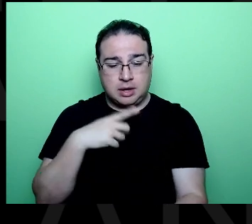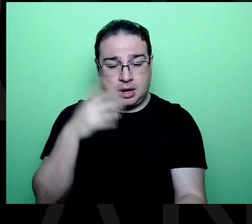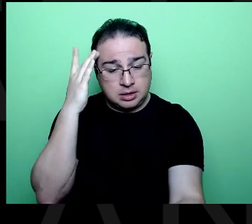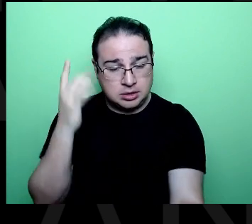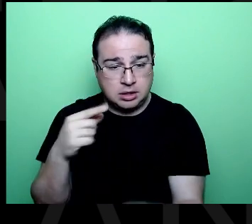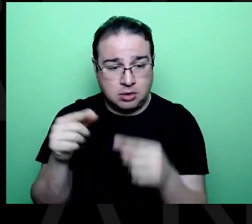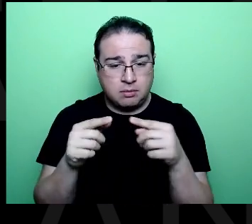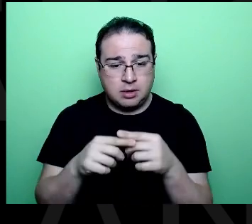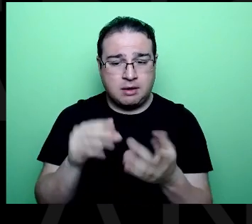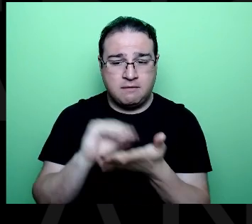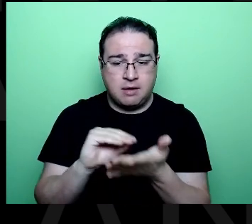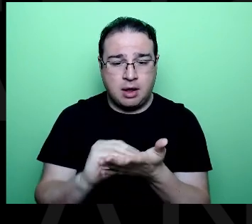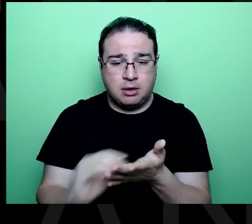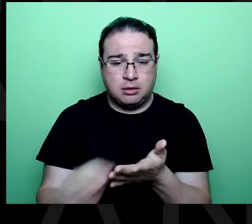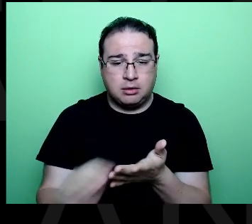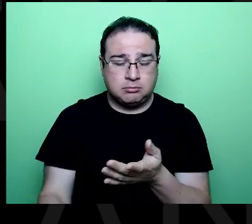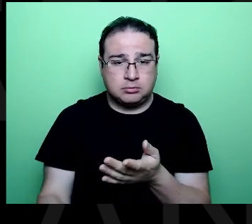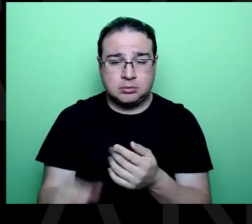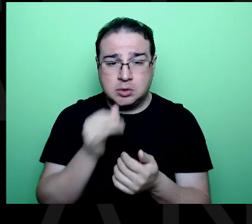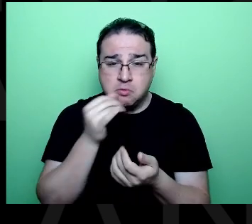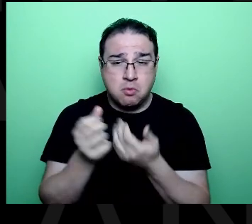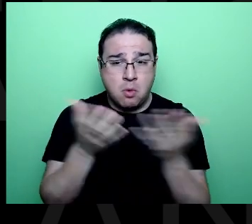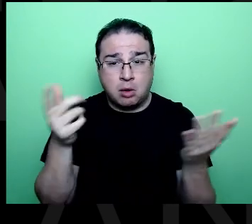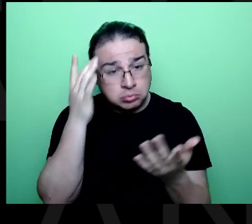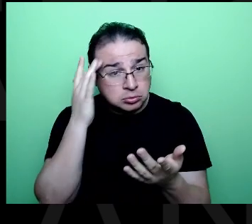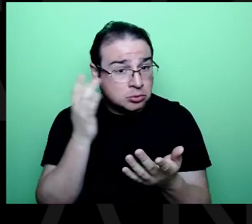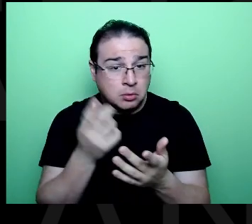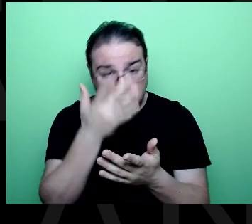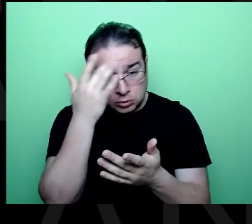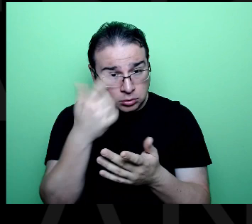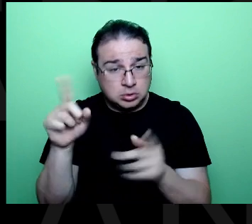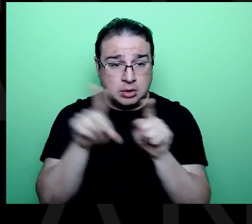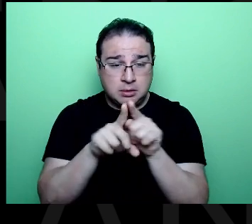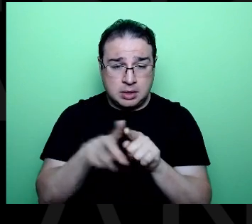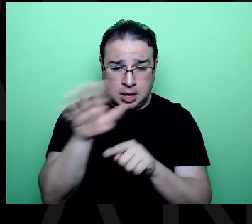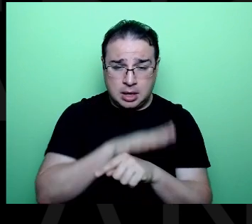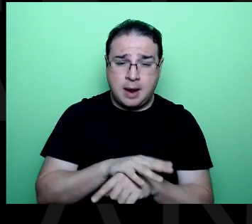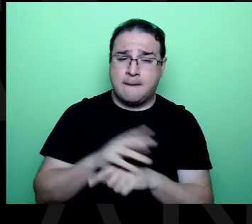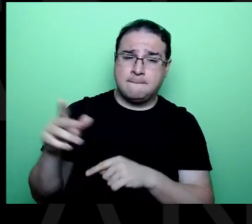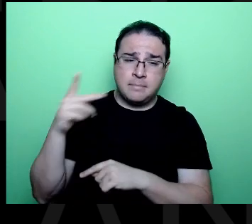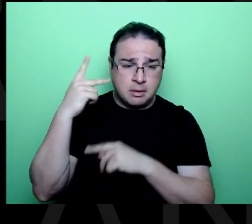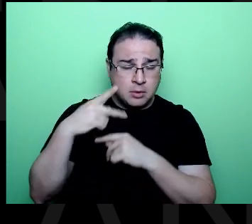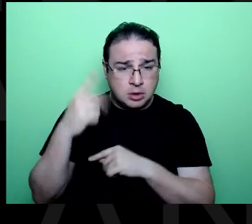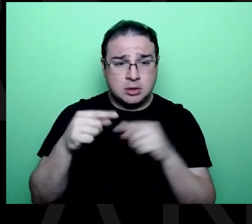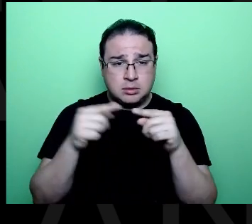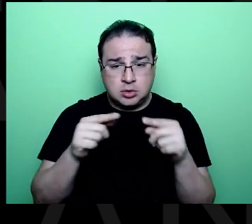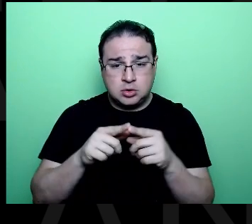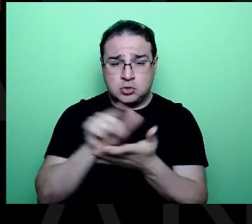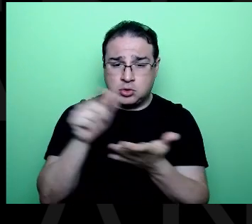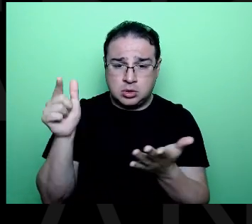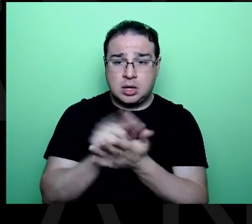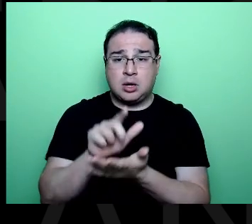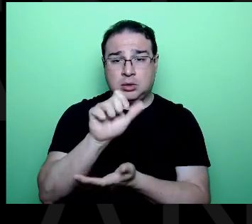sempre achei que faltava uma biografia do Brizola, por exemplo. Quais seriam, assim, outras pessoas, tanto no campo da política, no